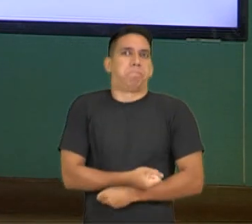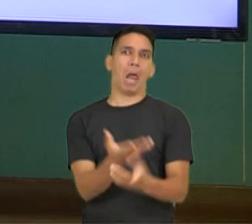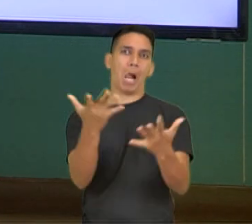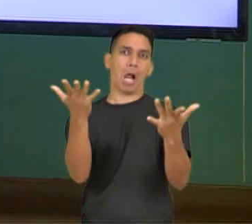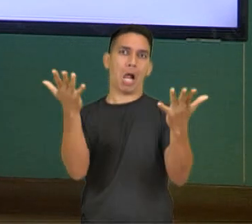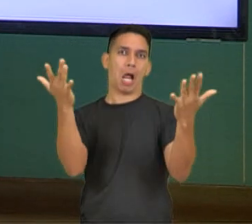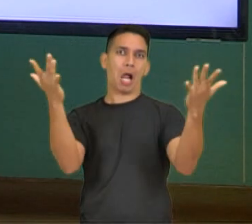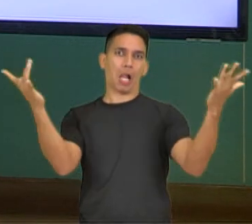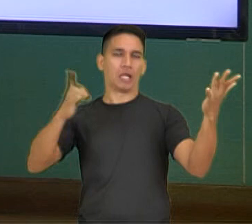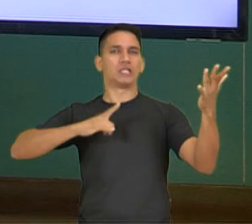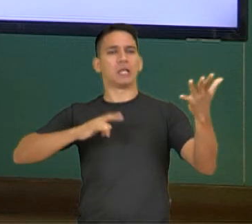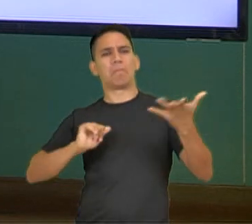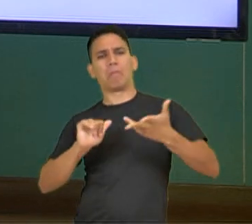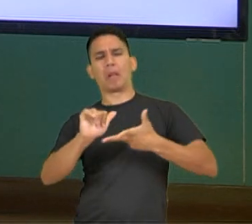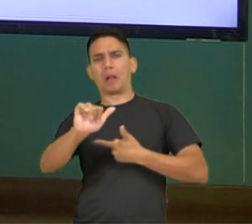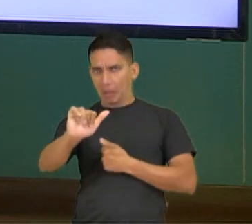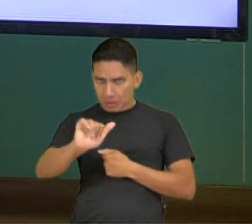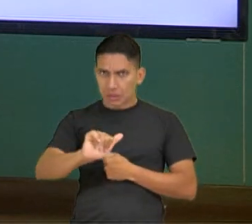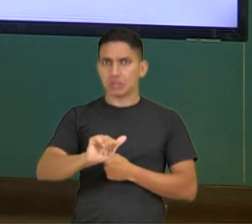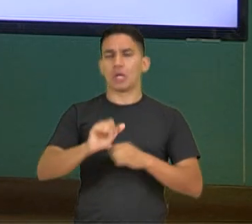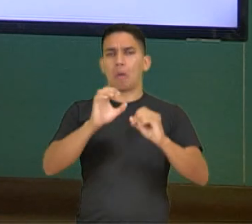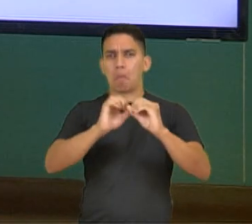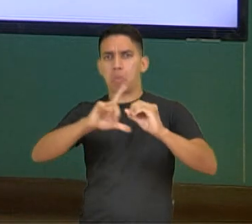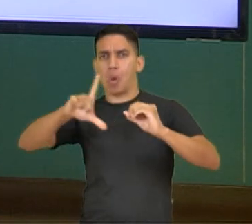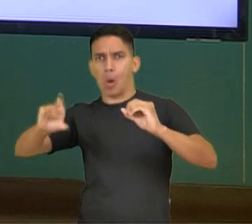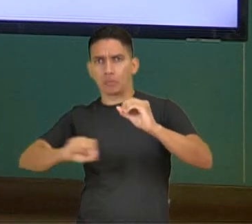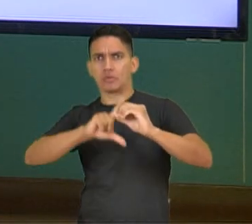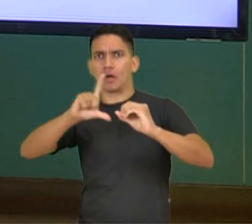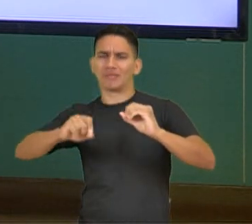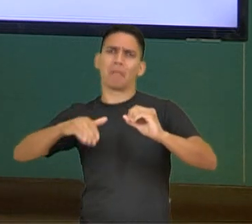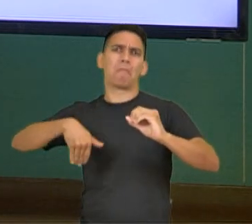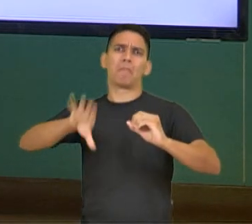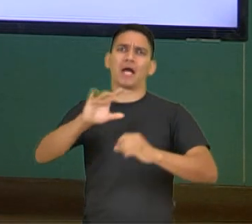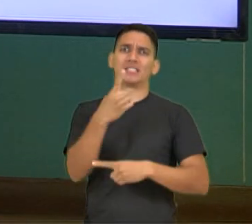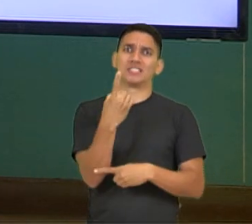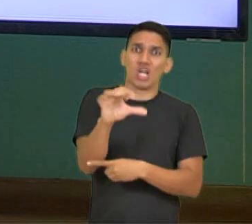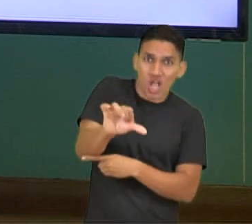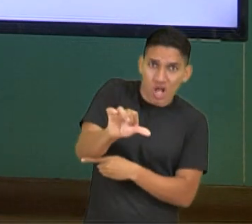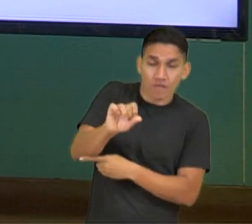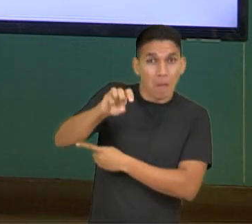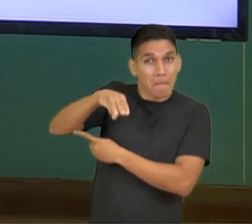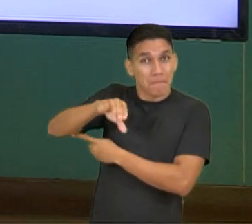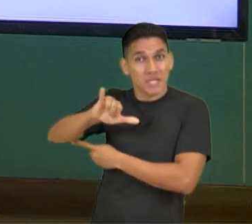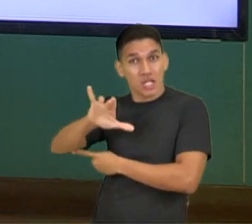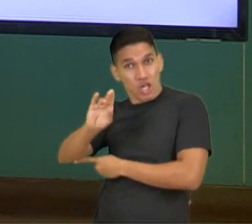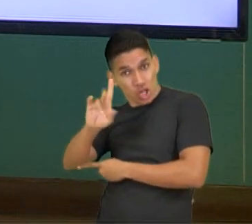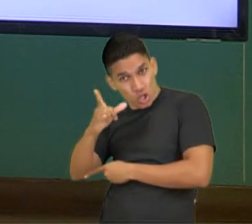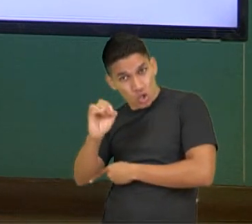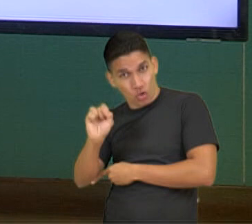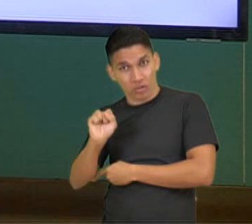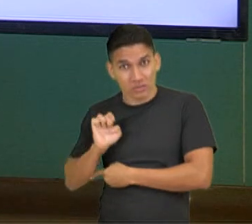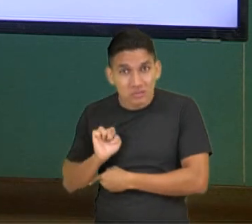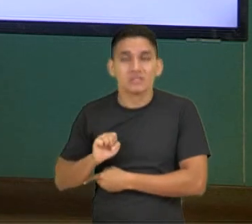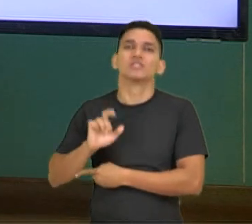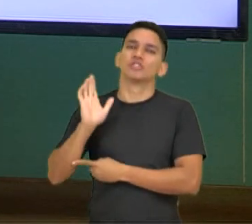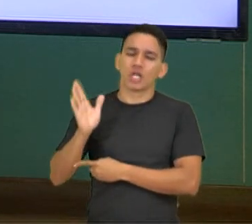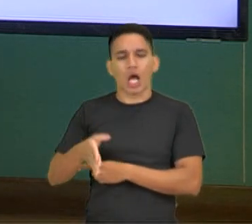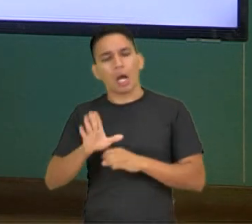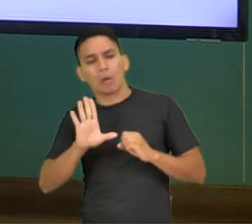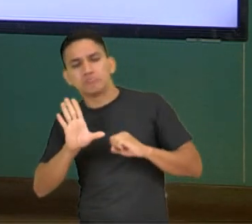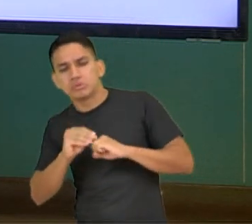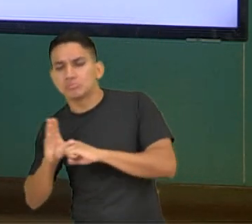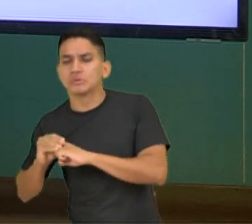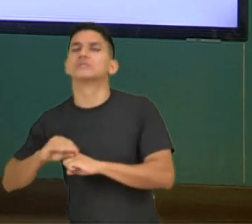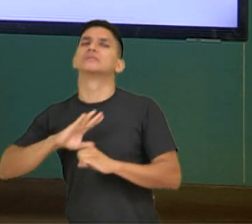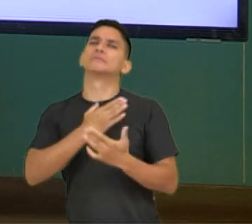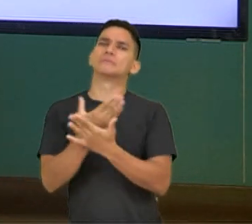químicas orgânicas, já ultrapassa 19 milhões de substâncias orgânicas conhecidas, porque o carbono